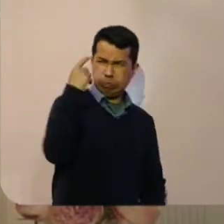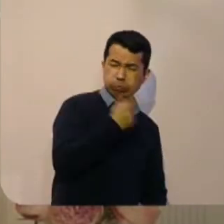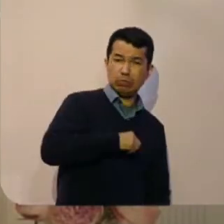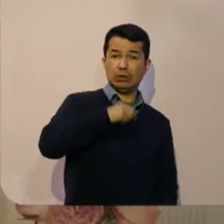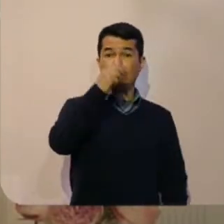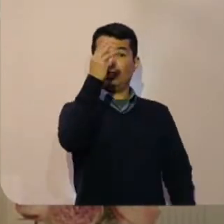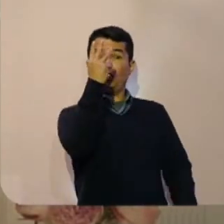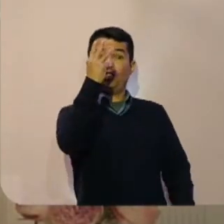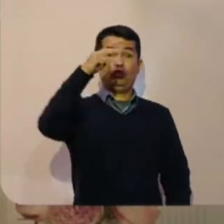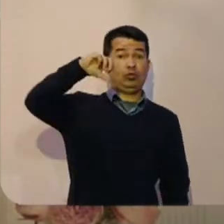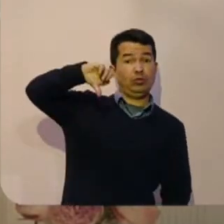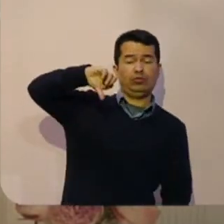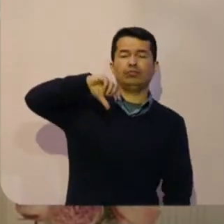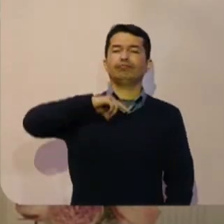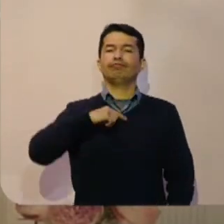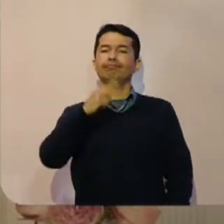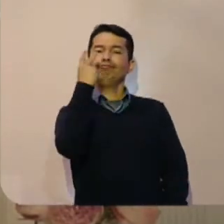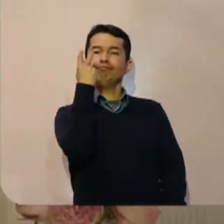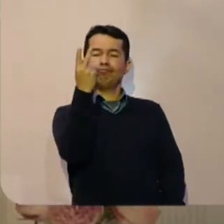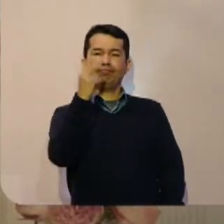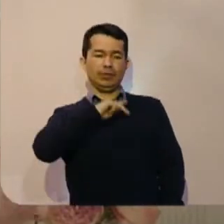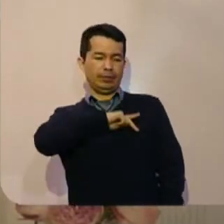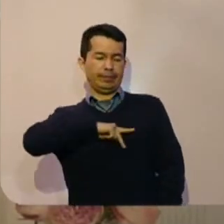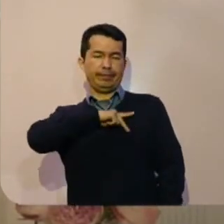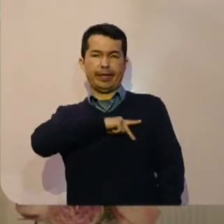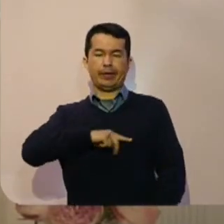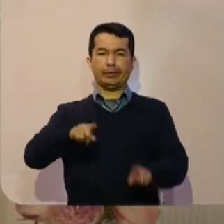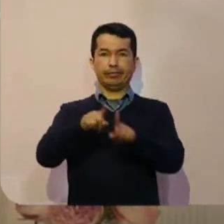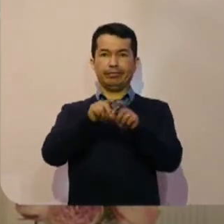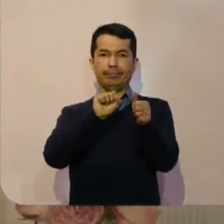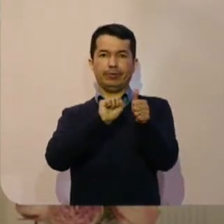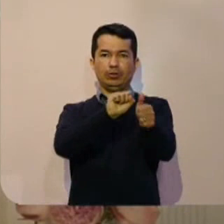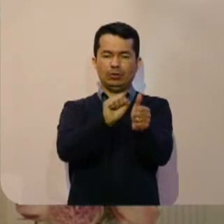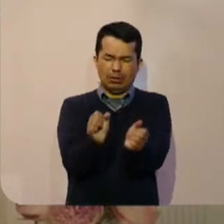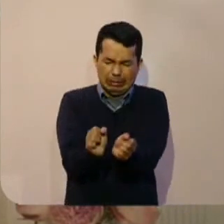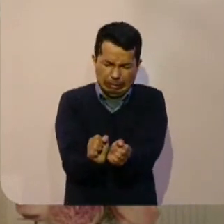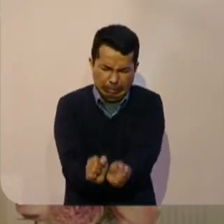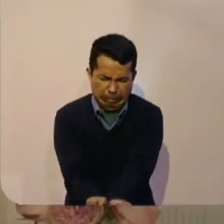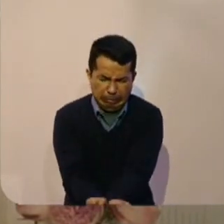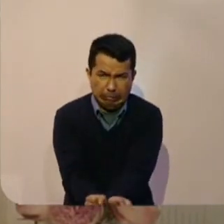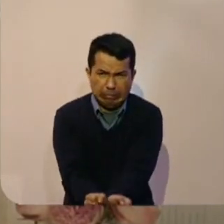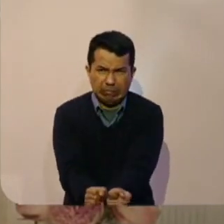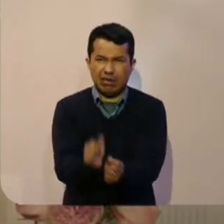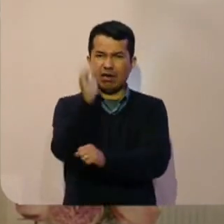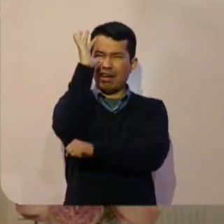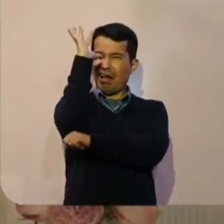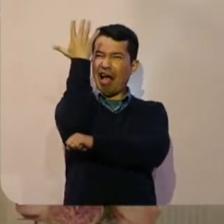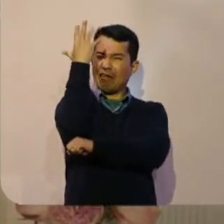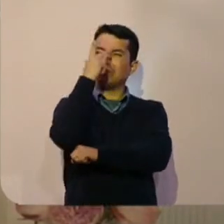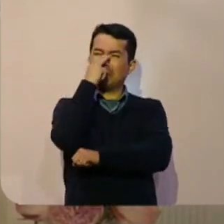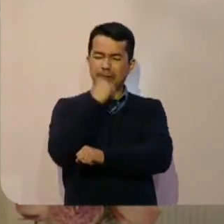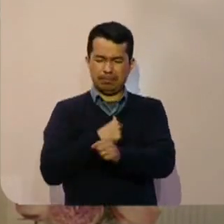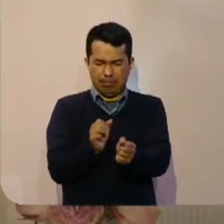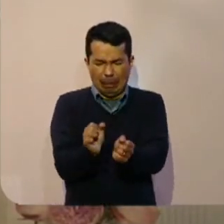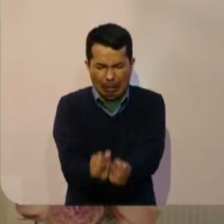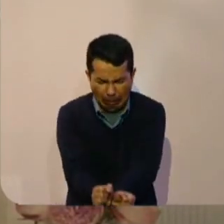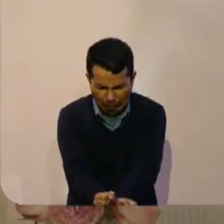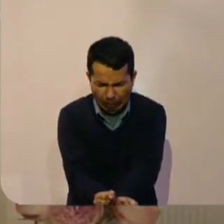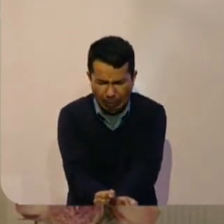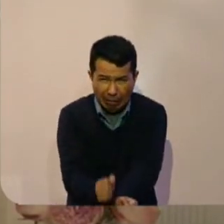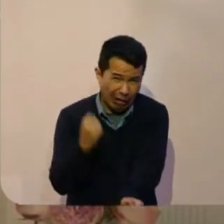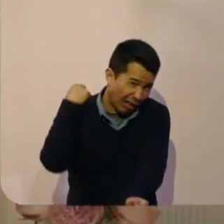estavam amarrados, né, presos, algemados ao tronco. Eles não estavam numa situação confortável.